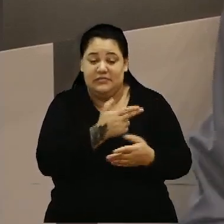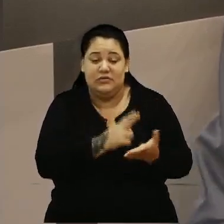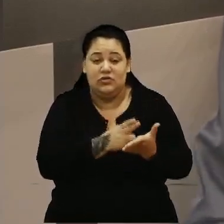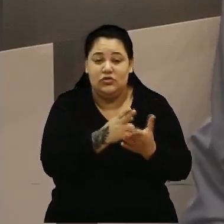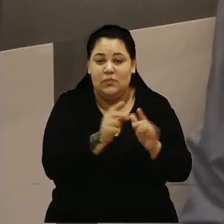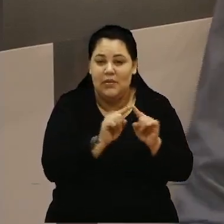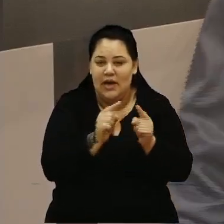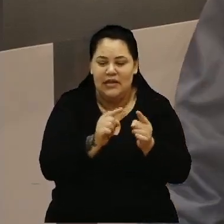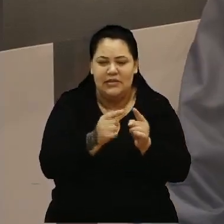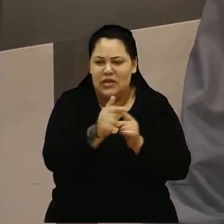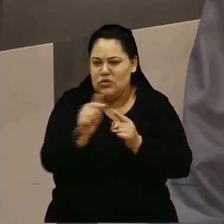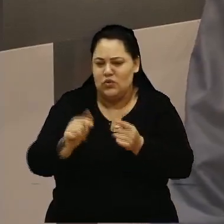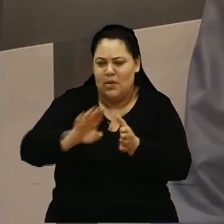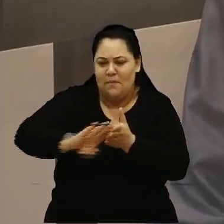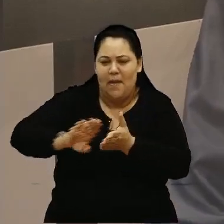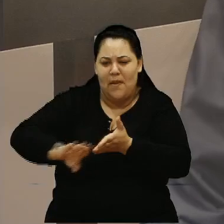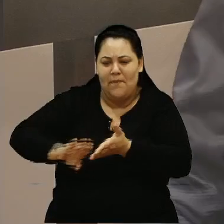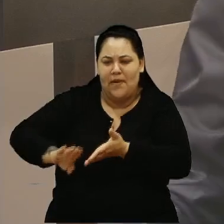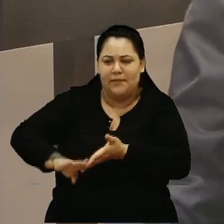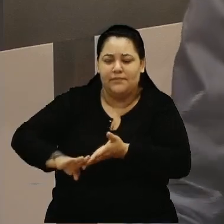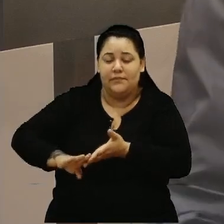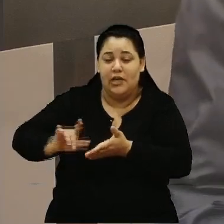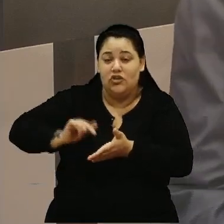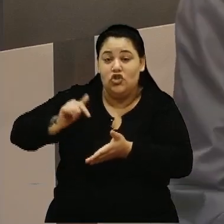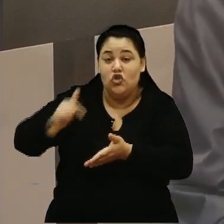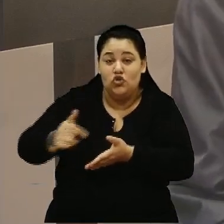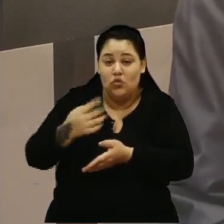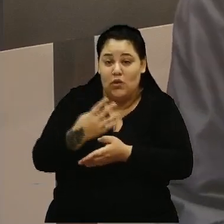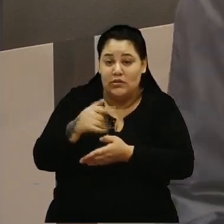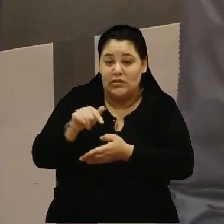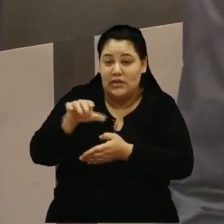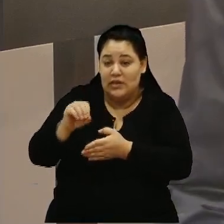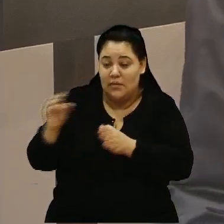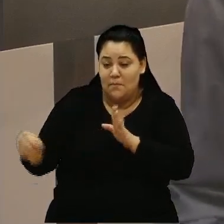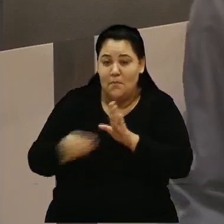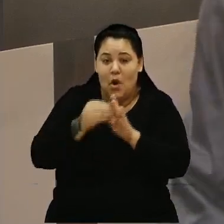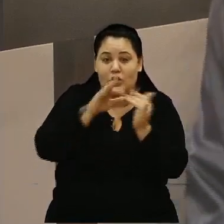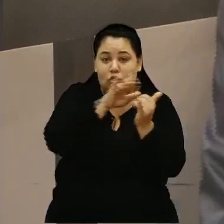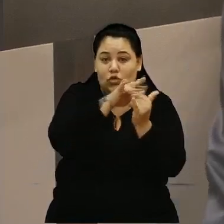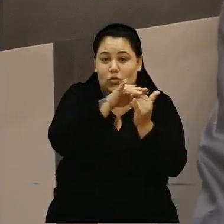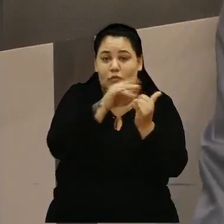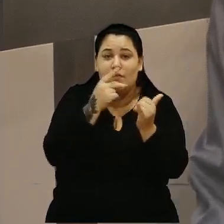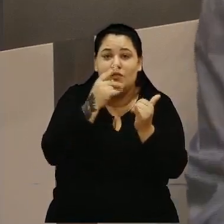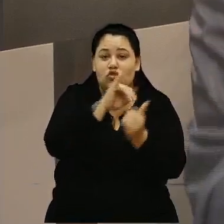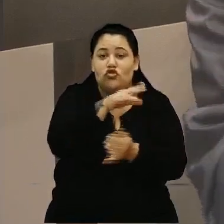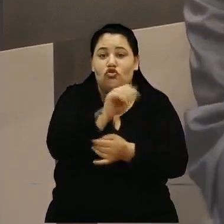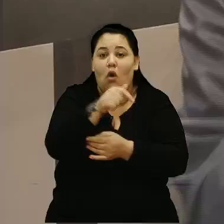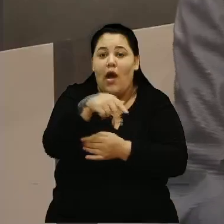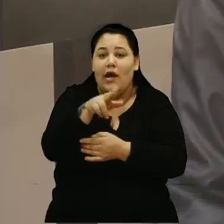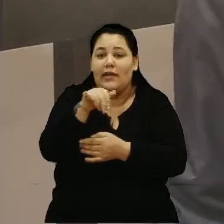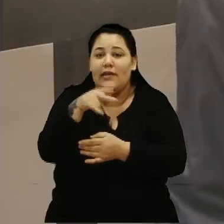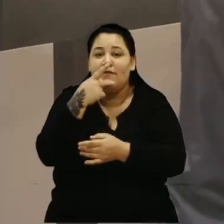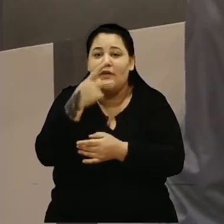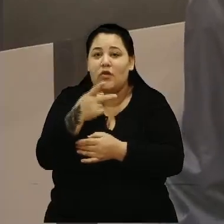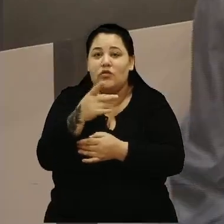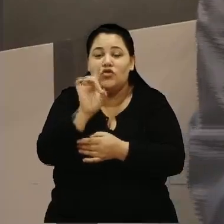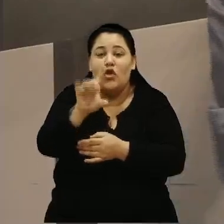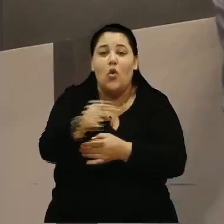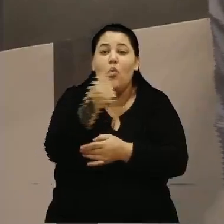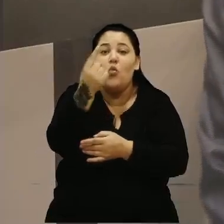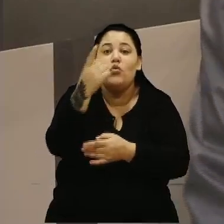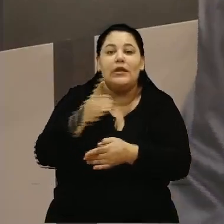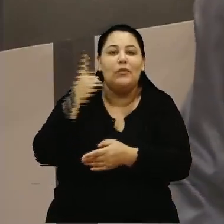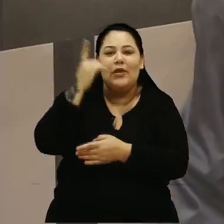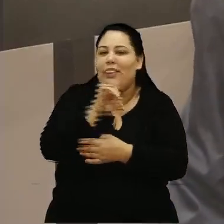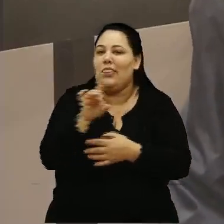caíram todas. Lá nessa ação 470, para quem quiser jogar no YouTube, o Joaquim Barbosa falou: só um deputado não aceitou, só